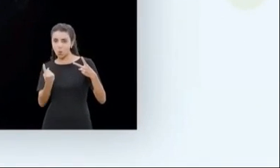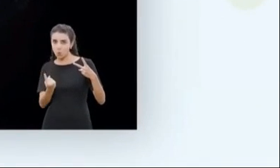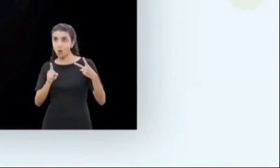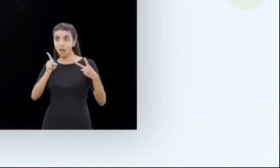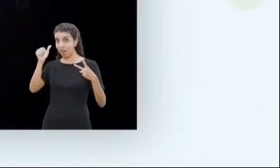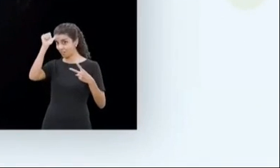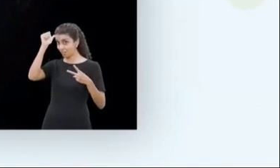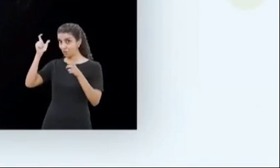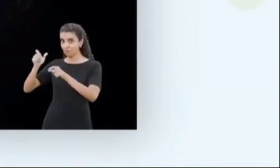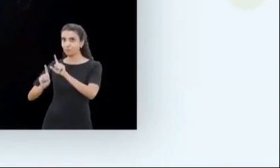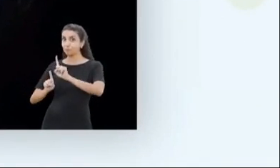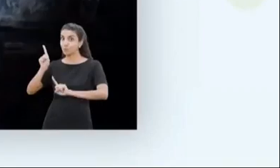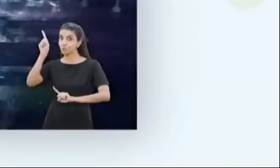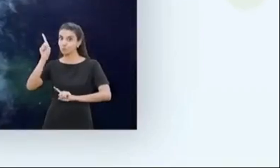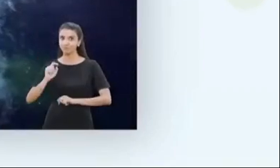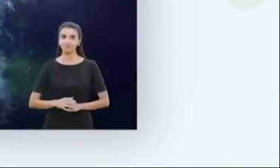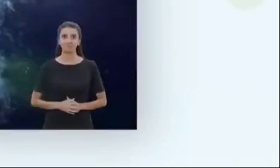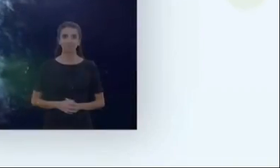direto da Índia.